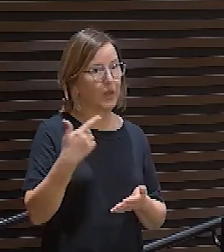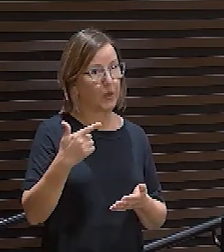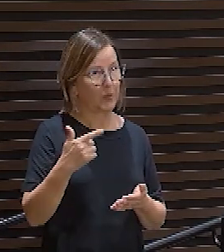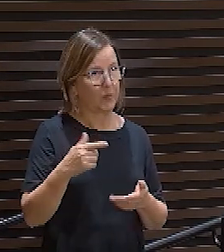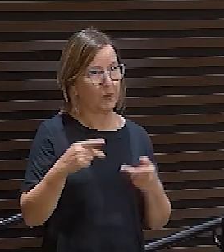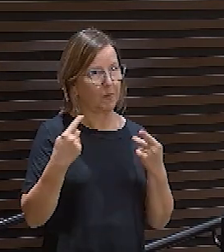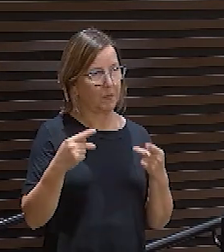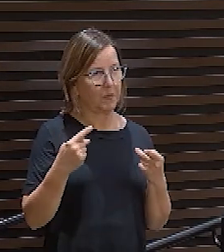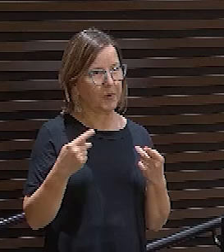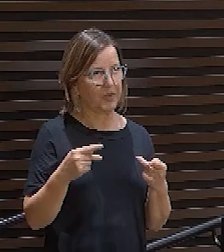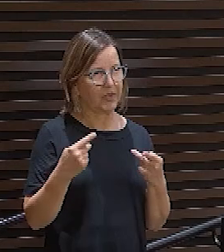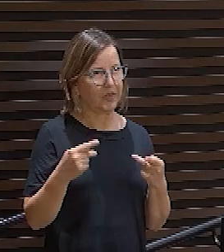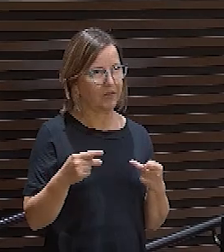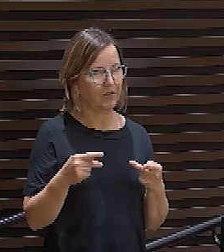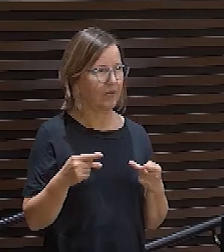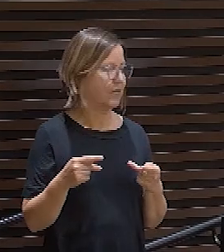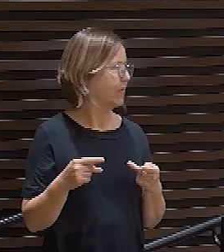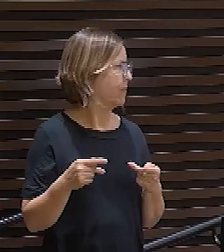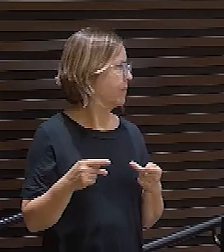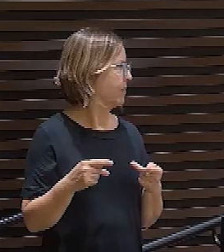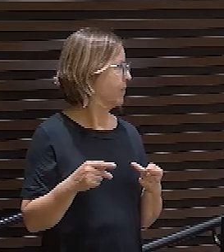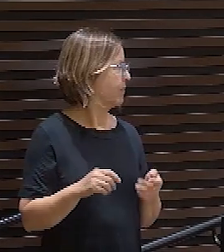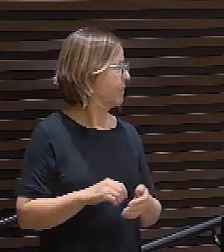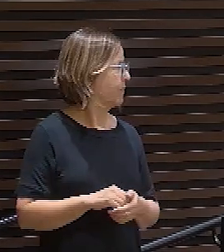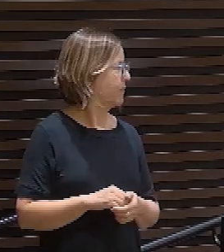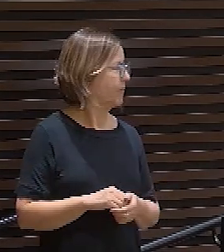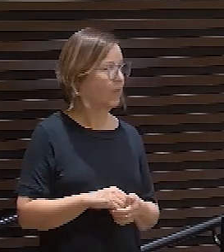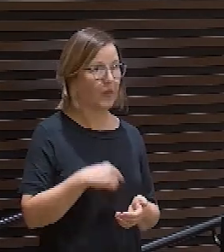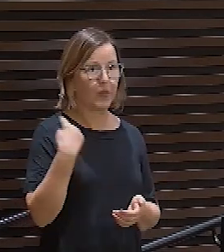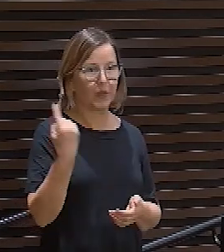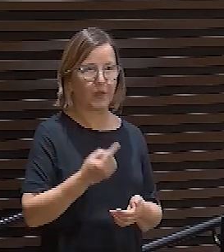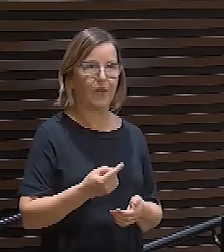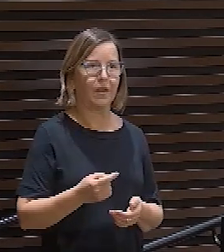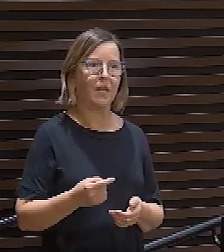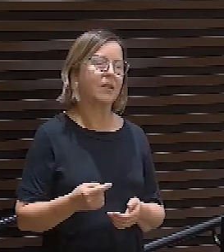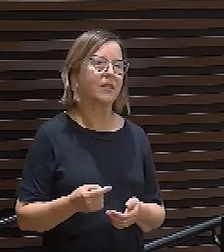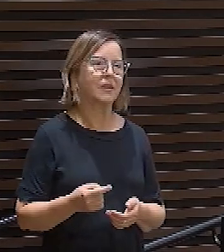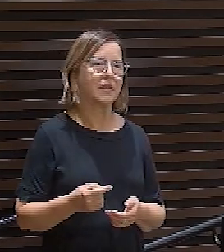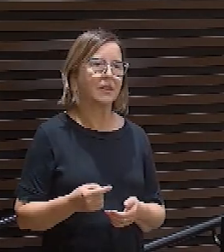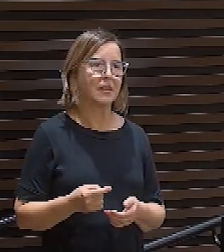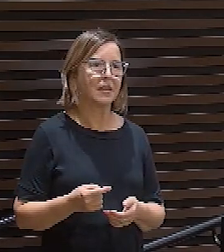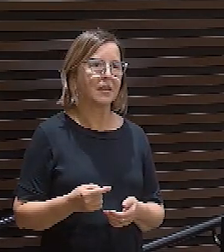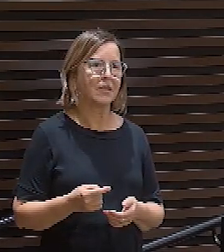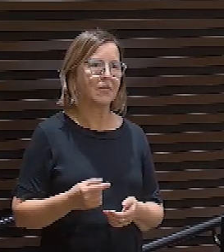a gente falhou miseravelmente em entender quem que é esse Jesus. Mas eu quero